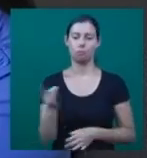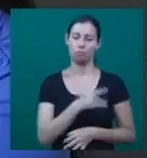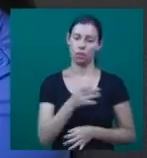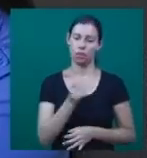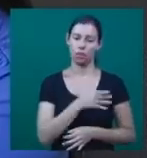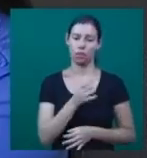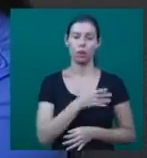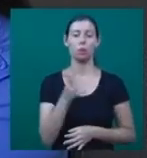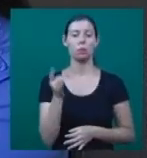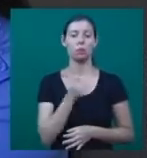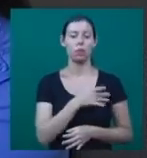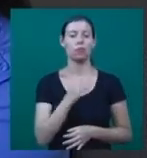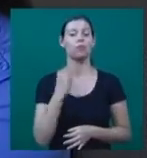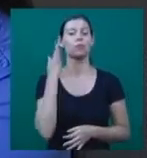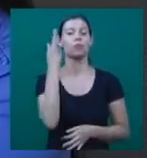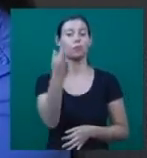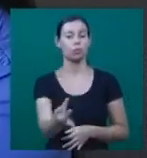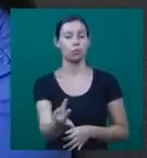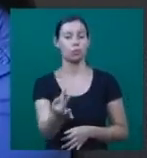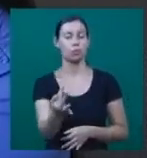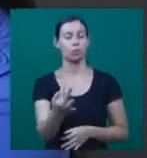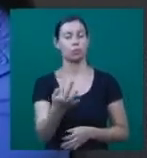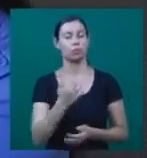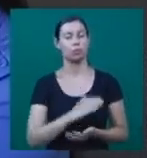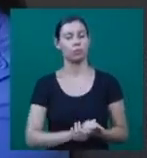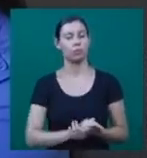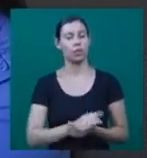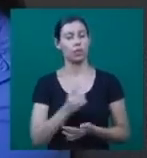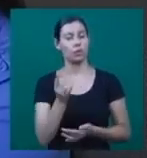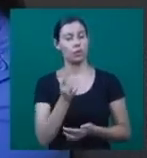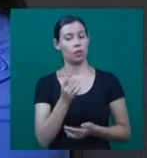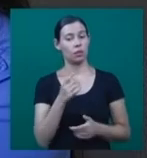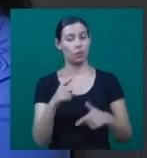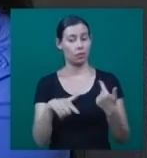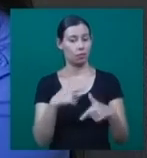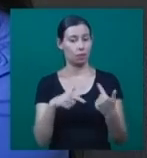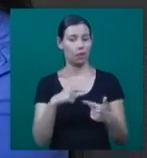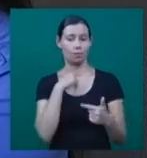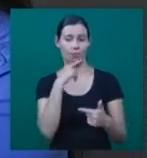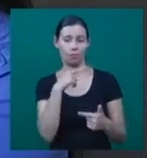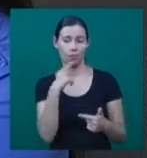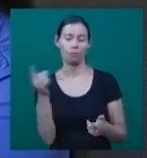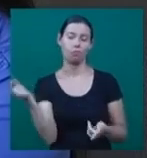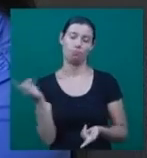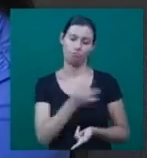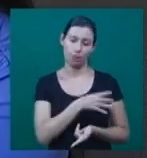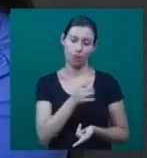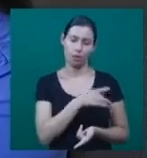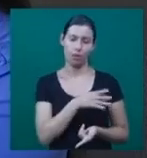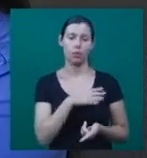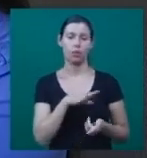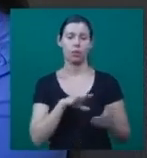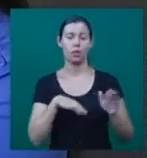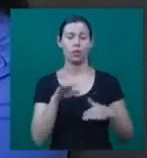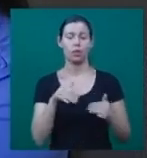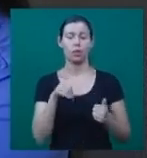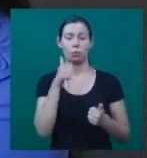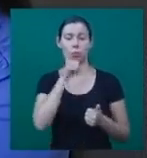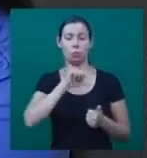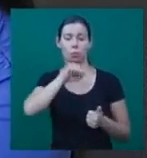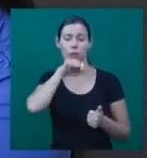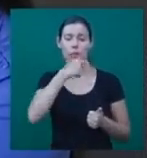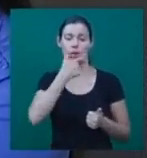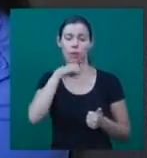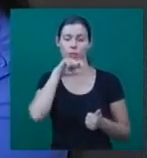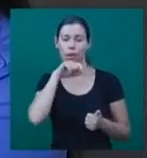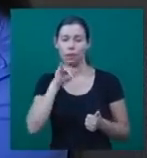E aí vem o medo do futuro, às vezes o medo de não conseguir um emprego, às vezes o medo de não satisfazer a vontade dos